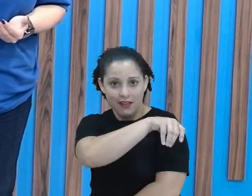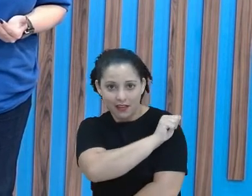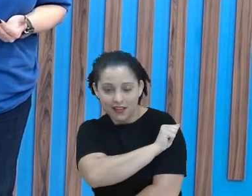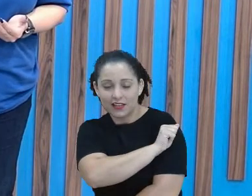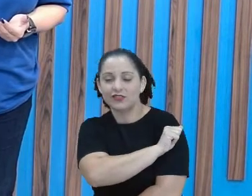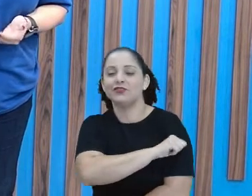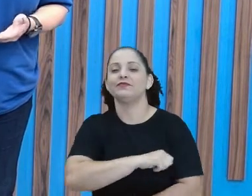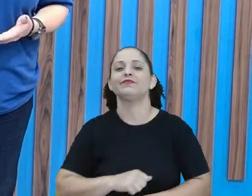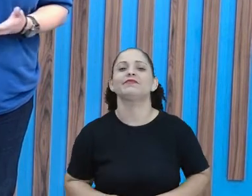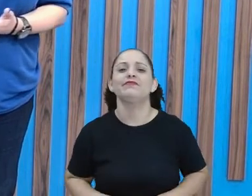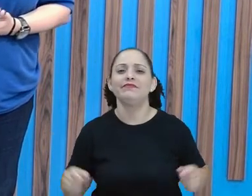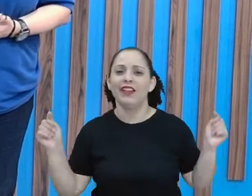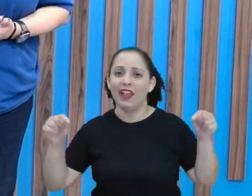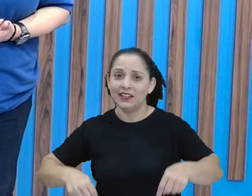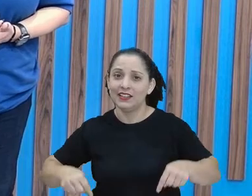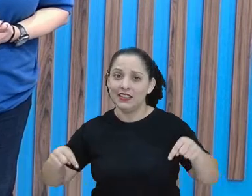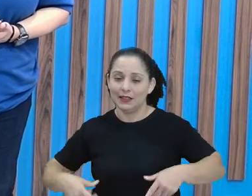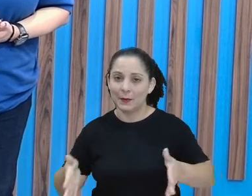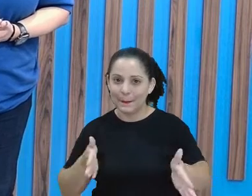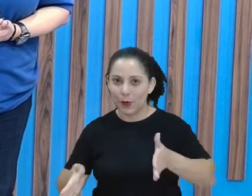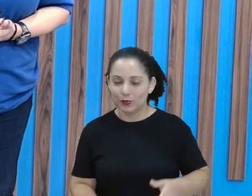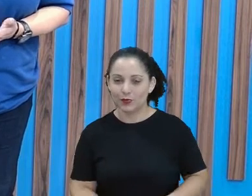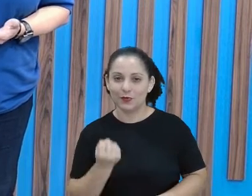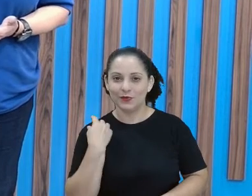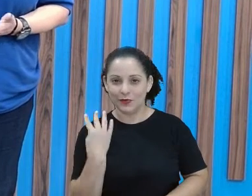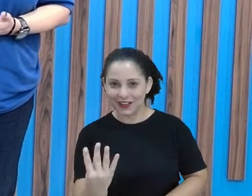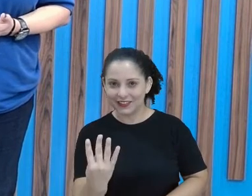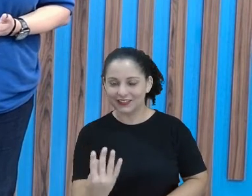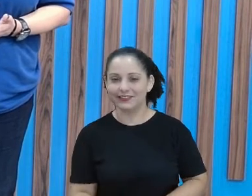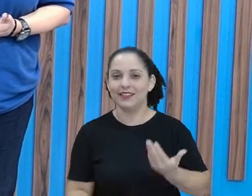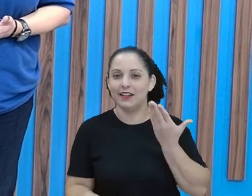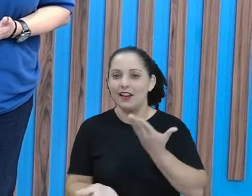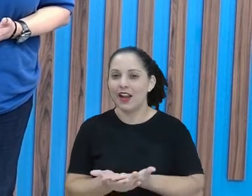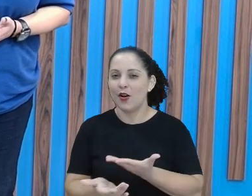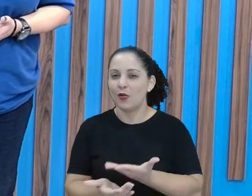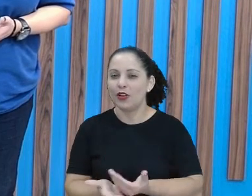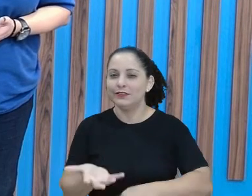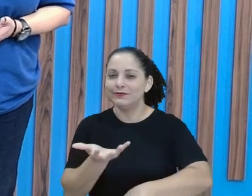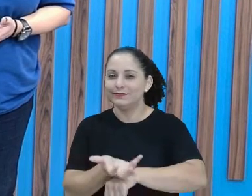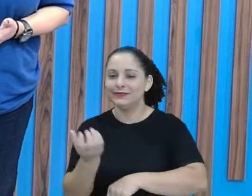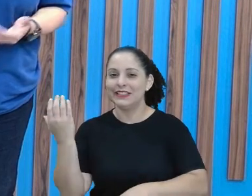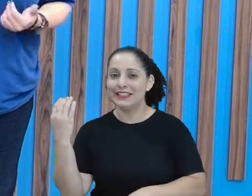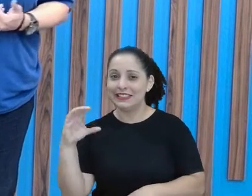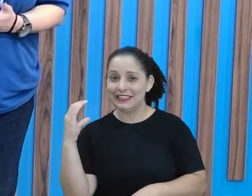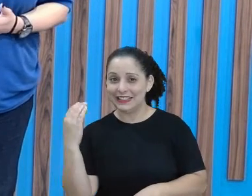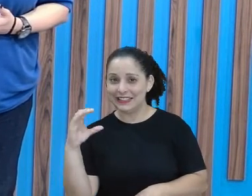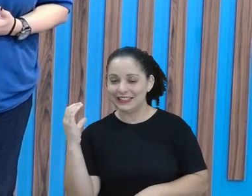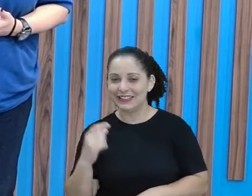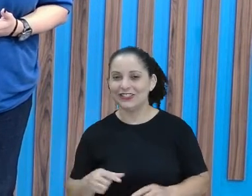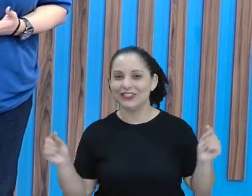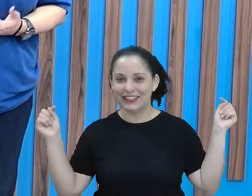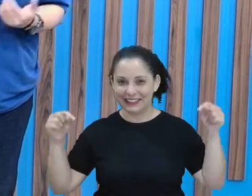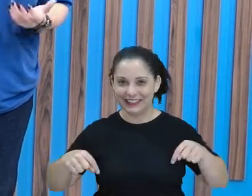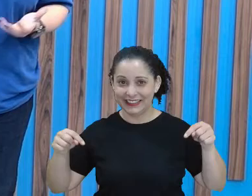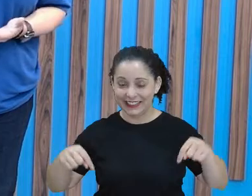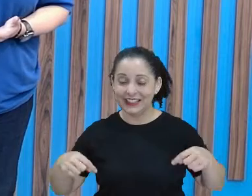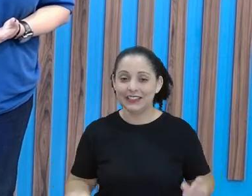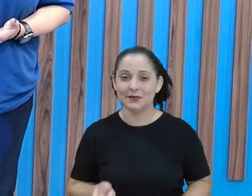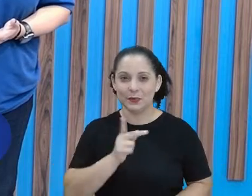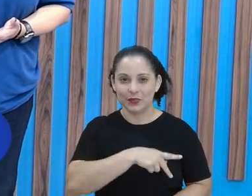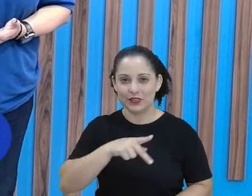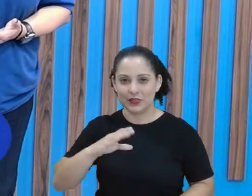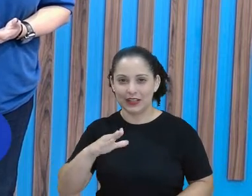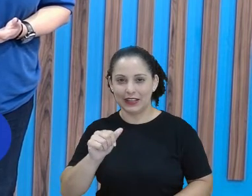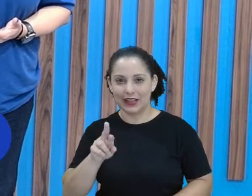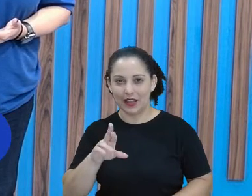Jovens e Adultos, aqui no módulo 4, nessa aula da disciplina de Ciências, comigo, professora